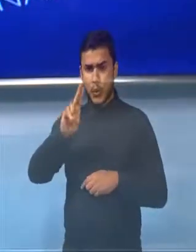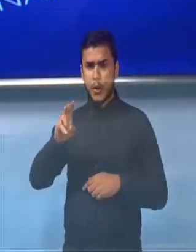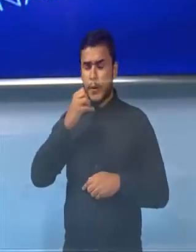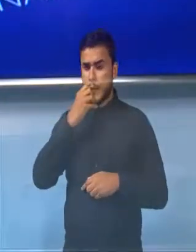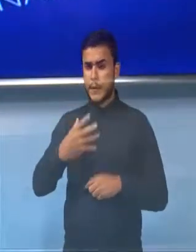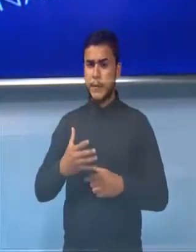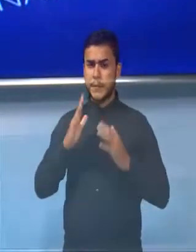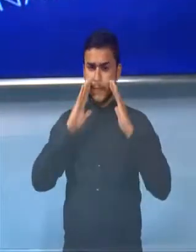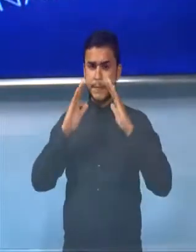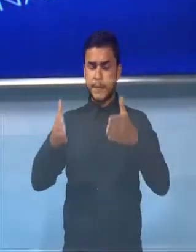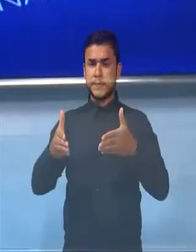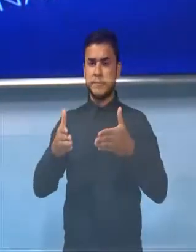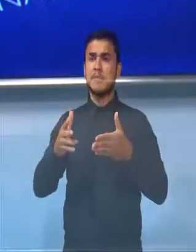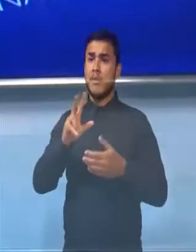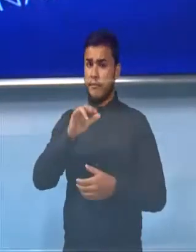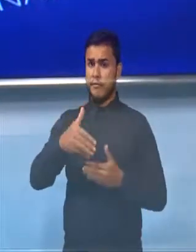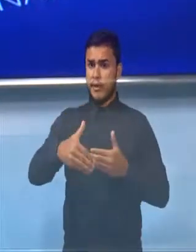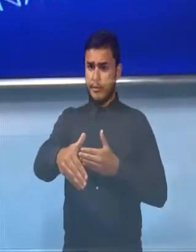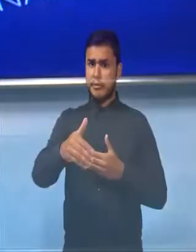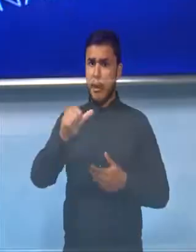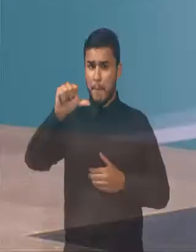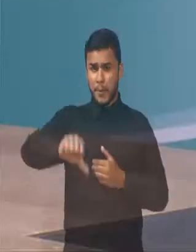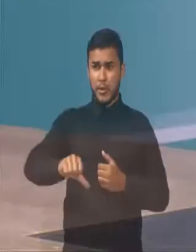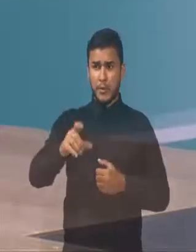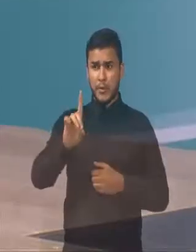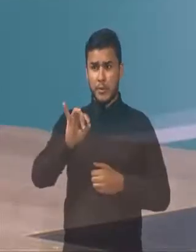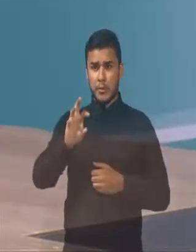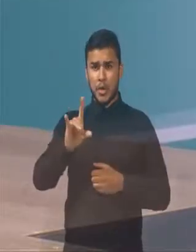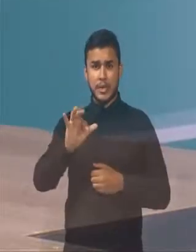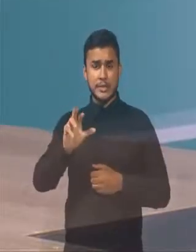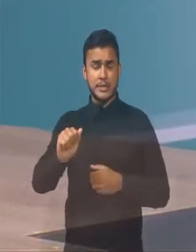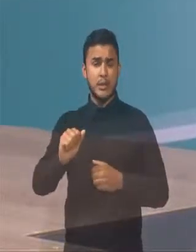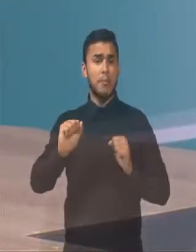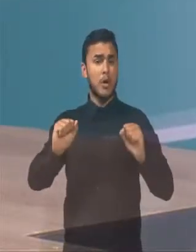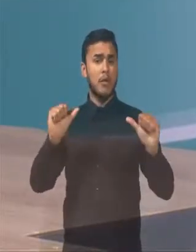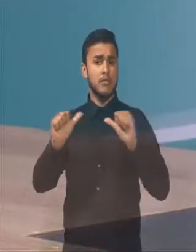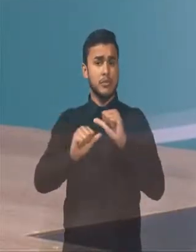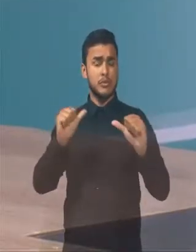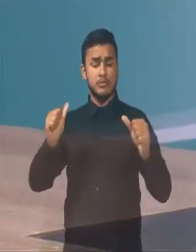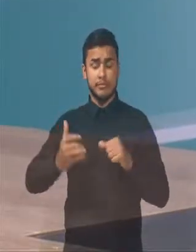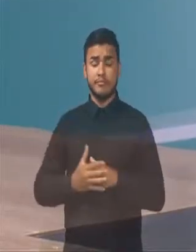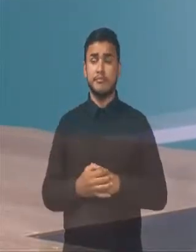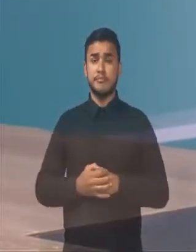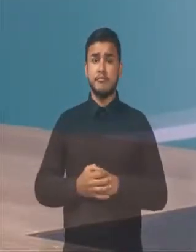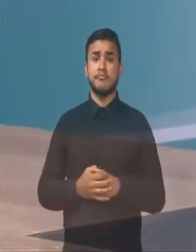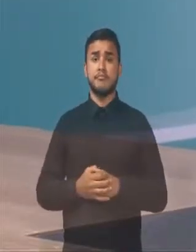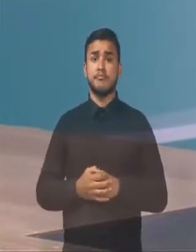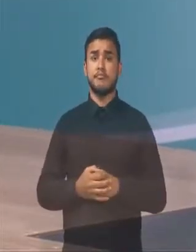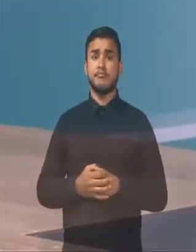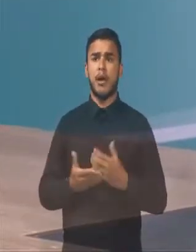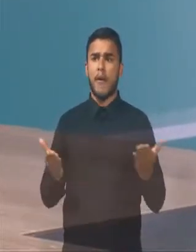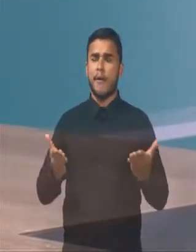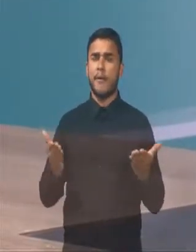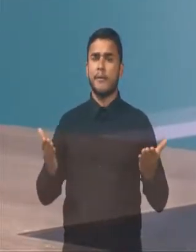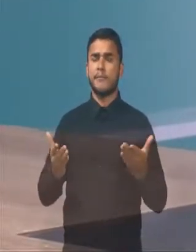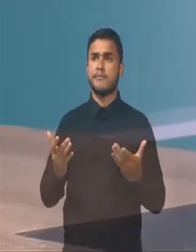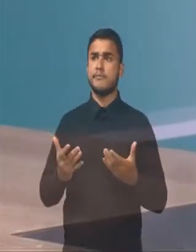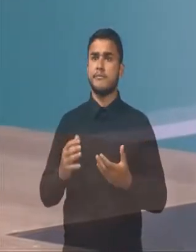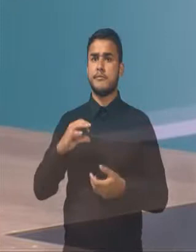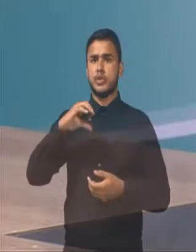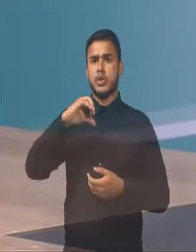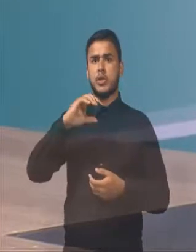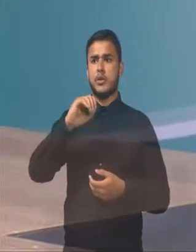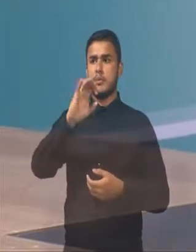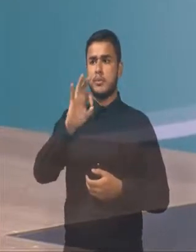potencializando ainda mais essa ameaça da democracia? Pelos fakes, porque hoje você tem uma indústria